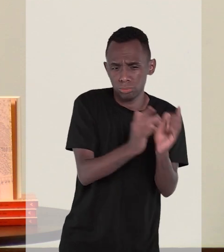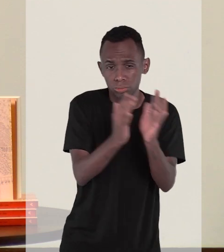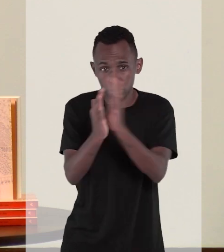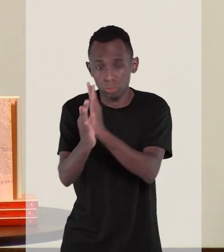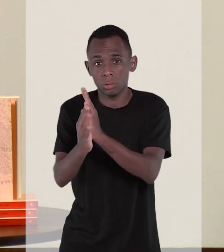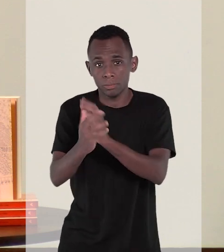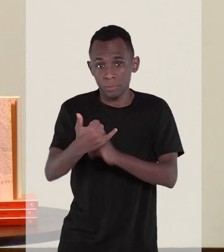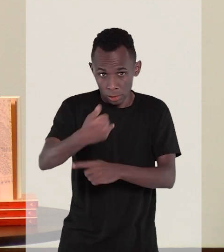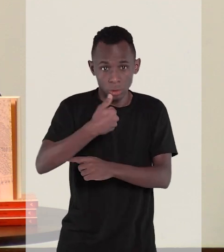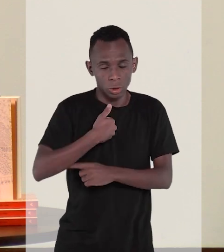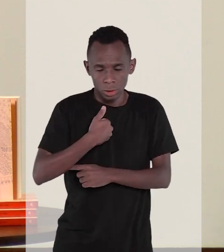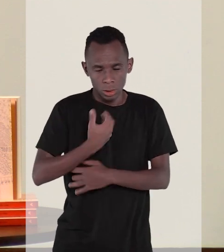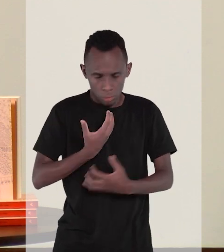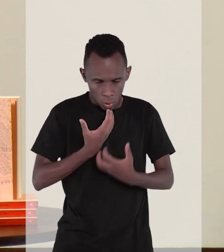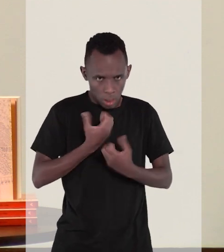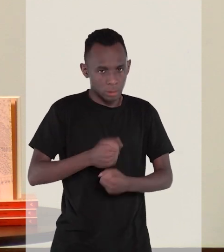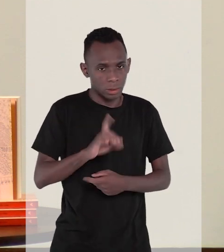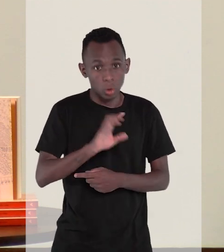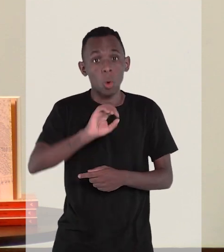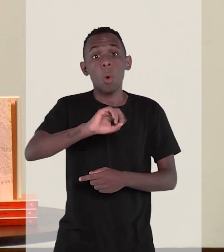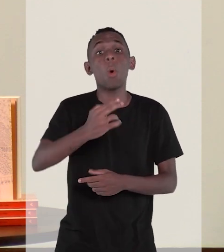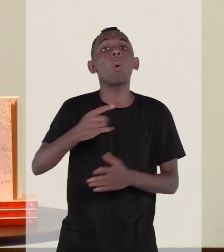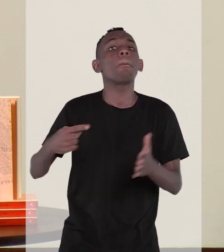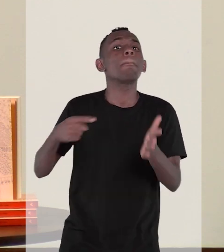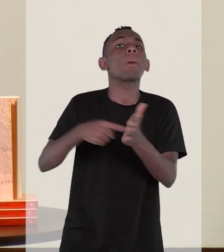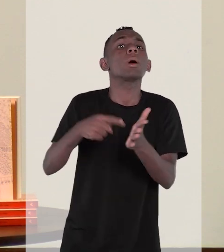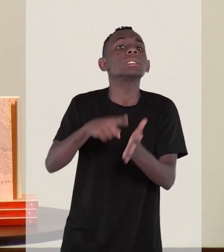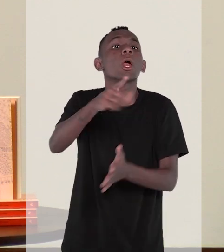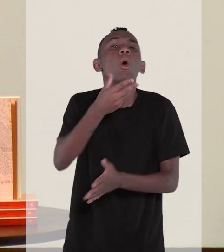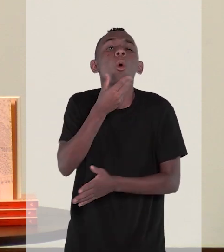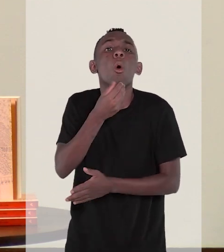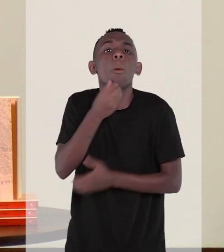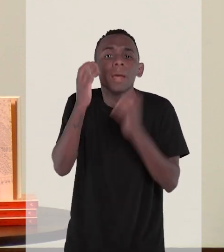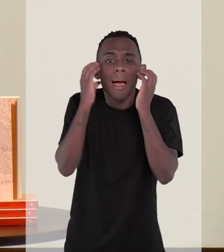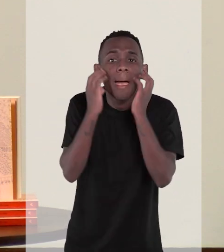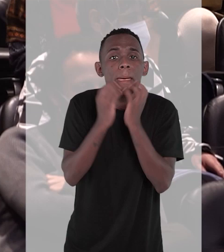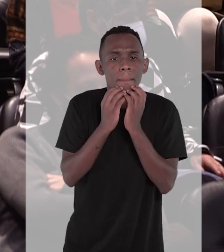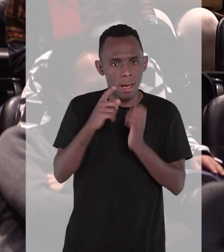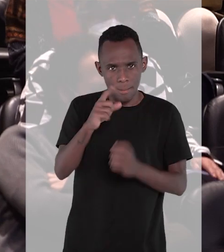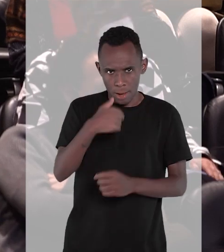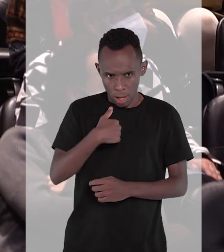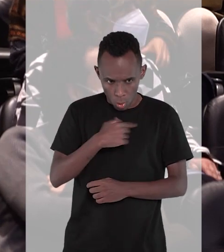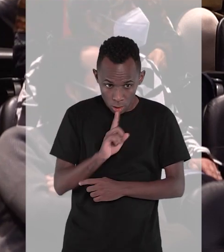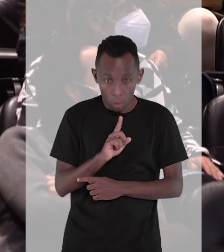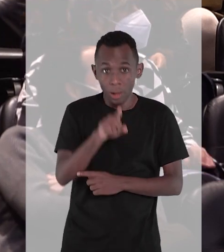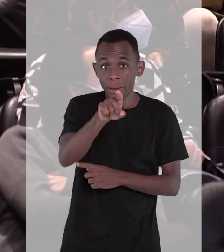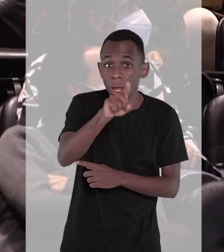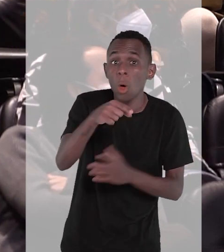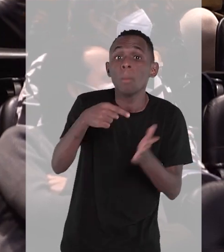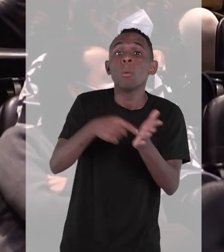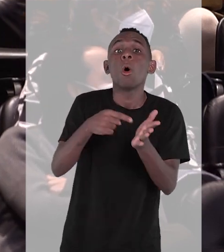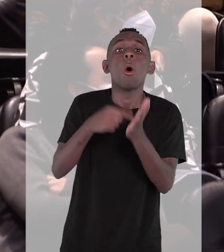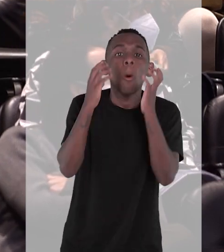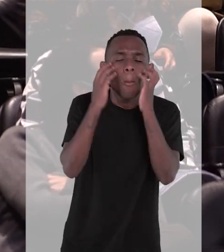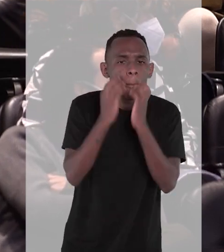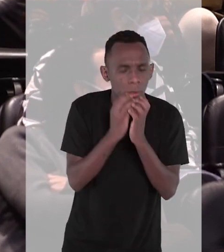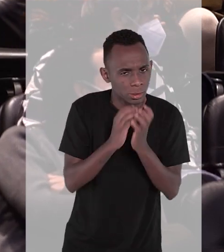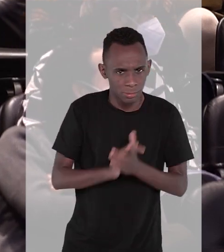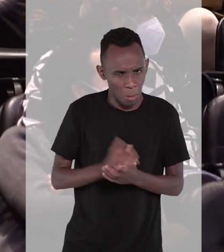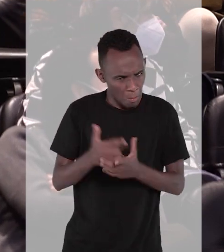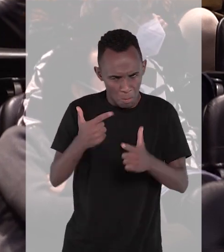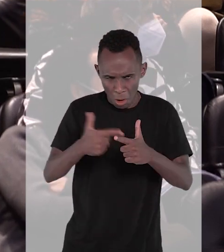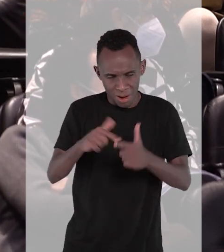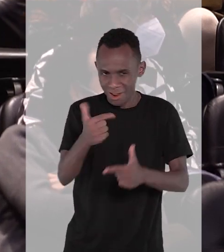ou durante, diz para a gente que não quer, ou então processa aquele moço de barba ali, ó, entendeu? Eu não, processa ele aí,